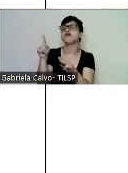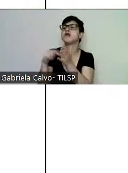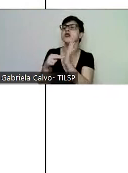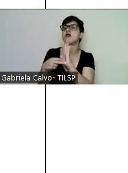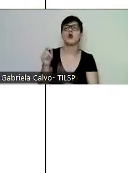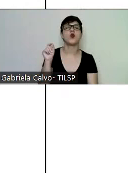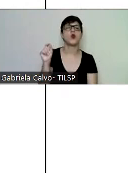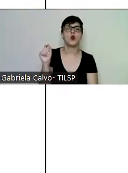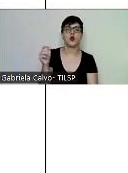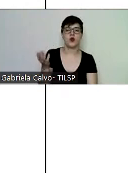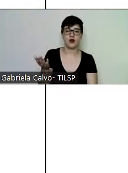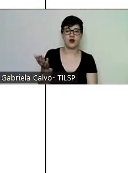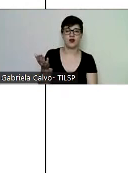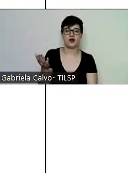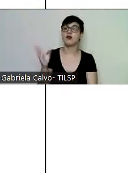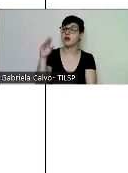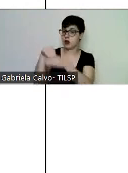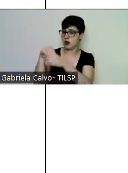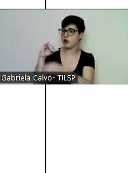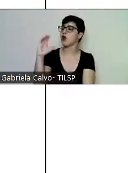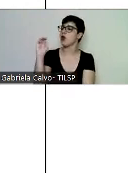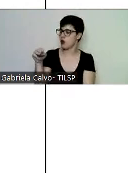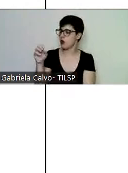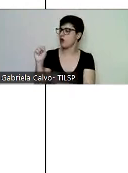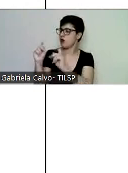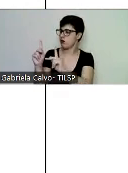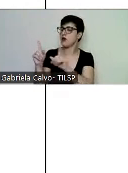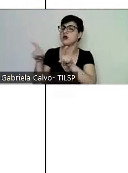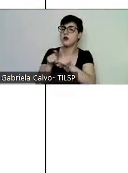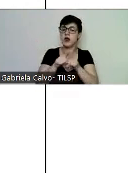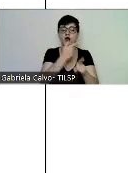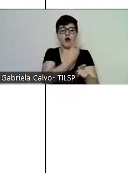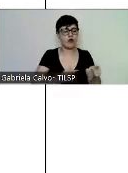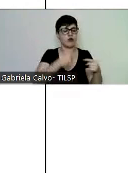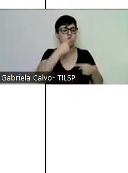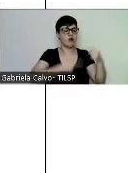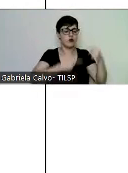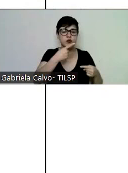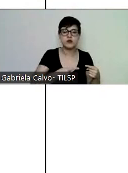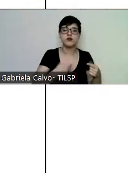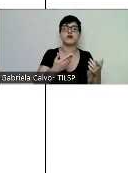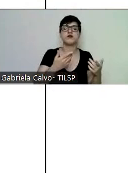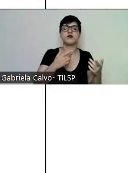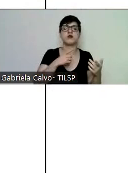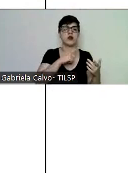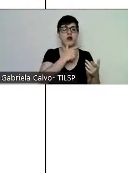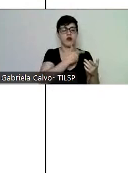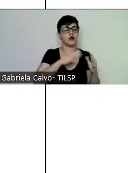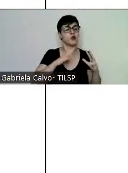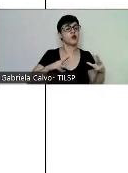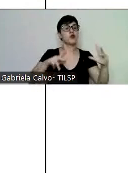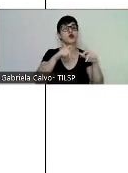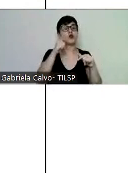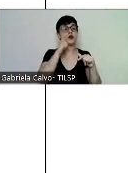membros mas também do ponto de vista de políticas públicas por conta de vista de recomendações e códigos de ética que